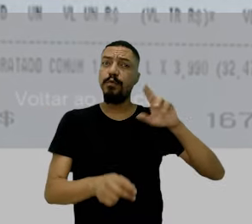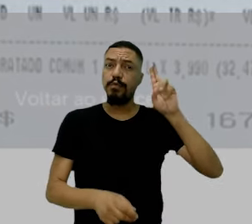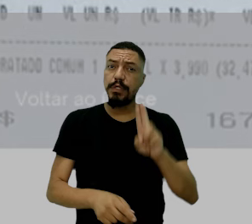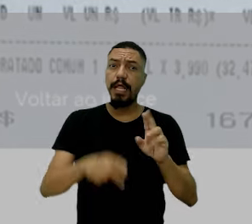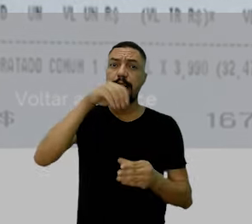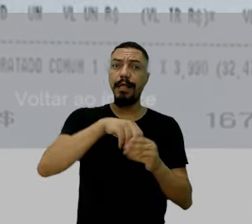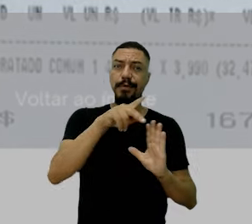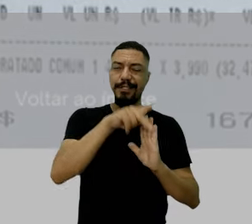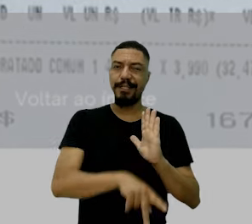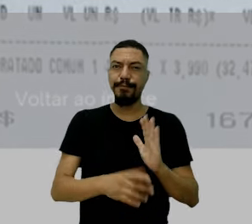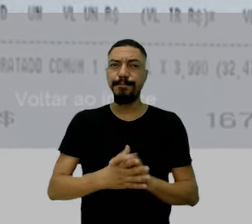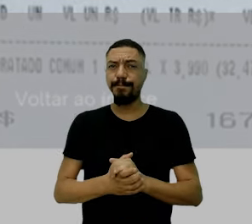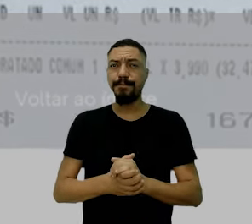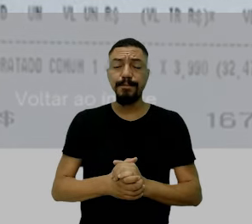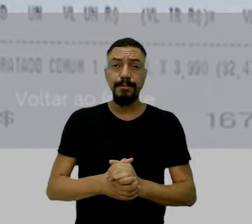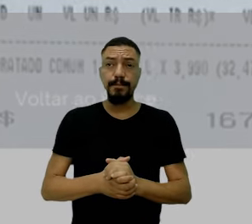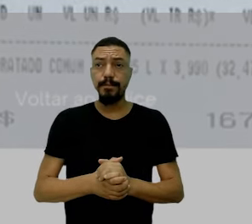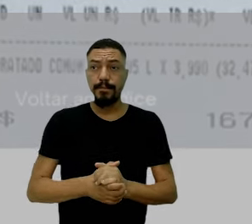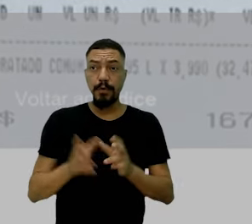precisam ser usados no projeto.